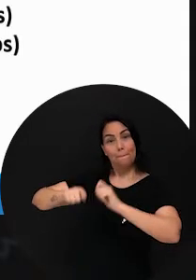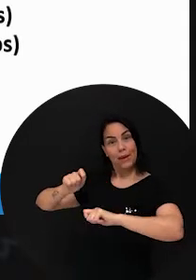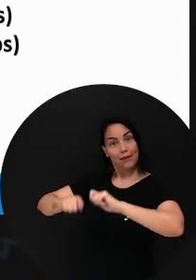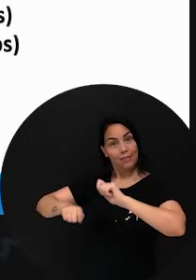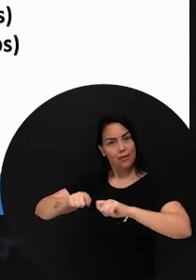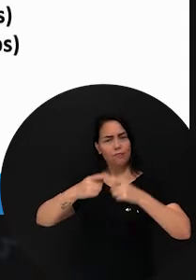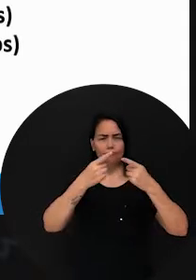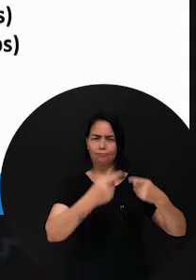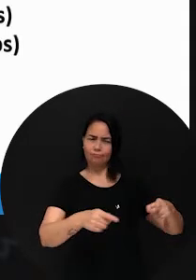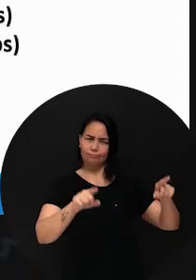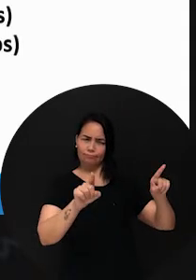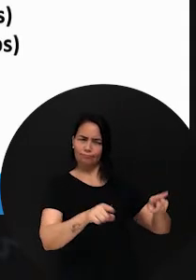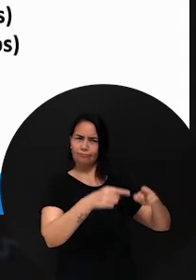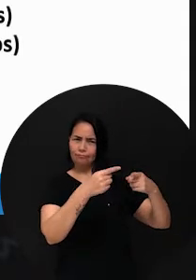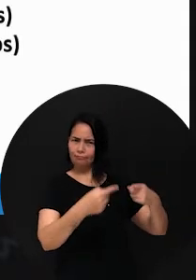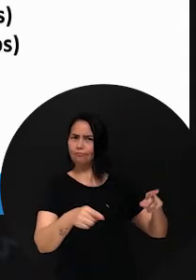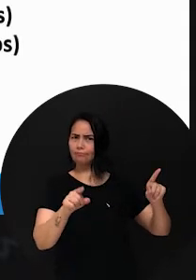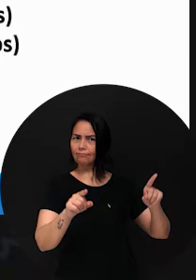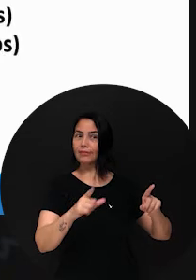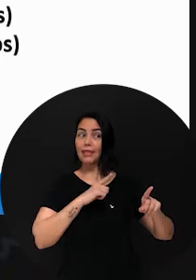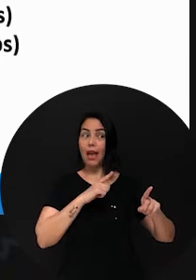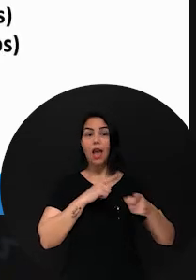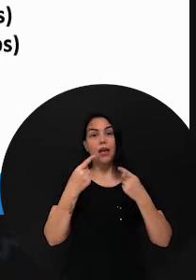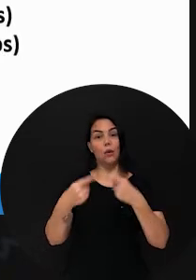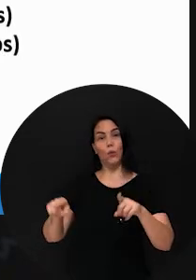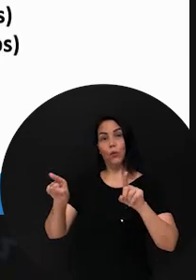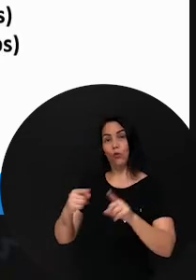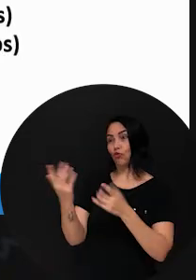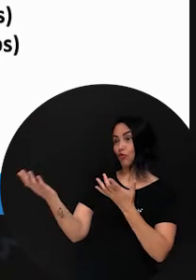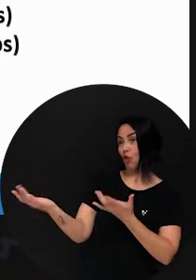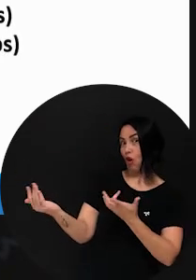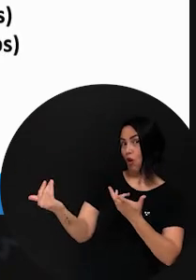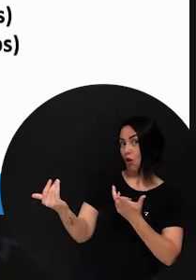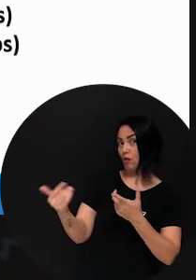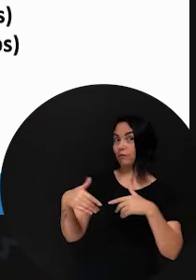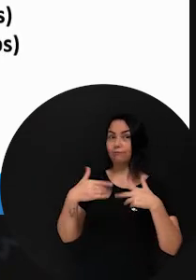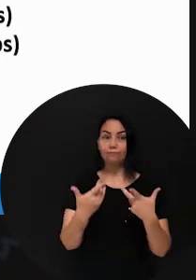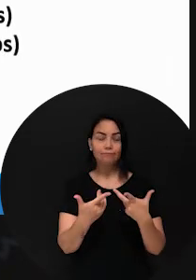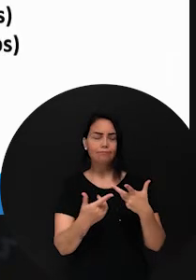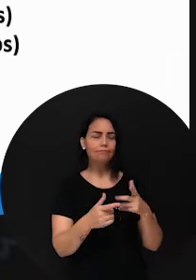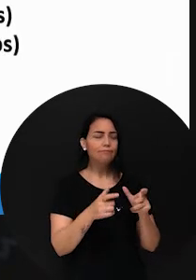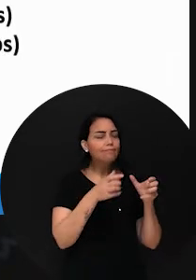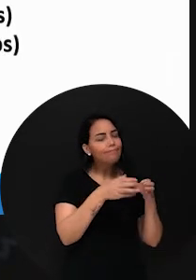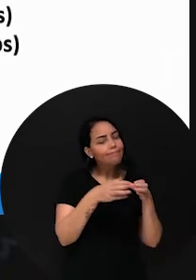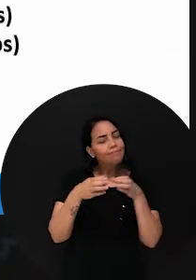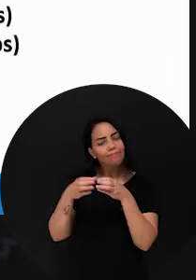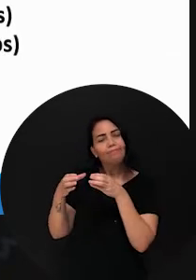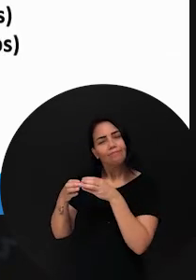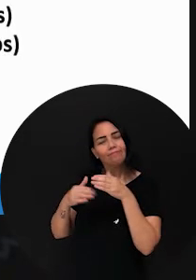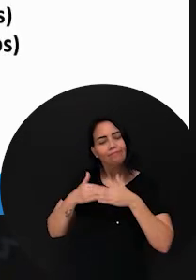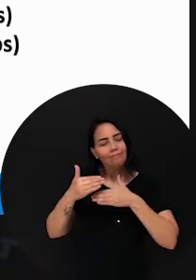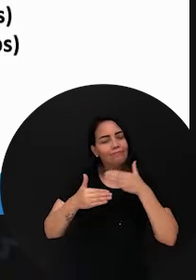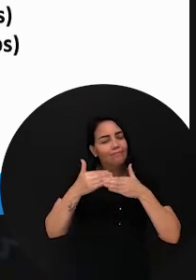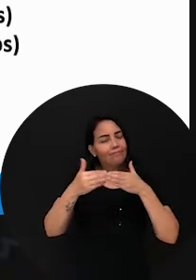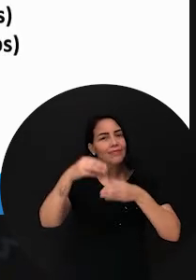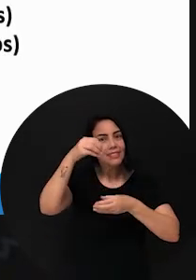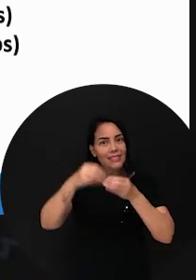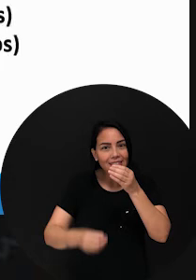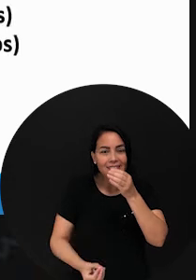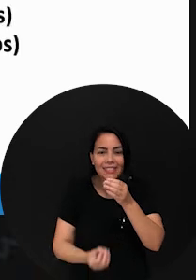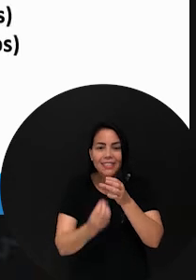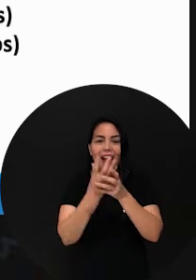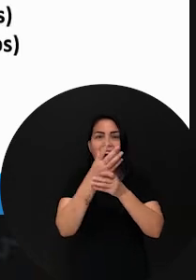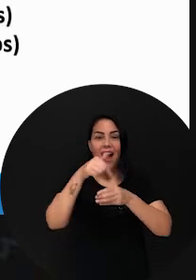as orquestras, né? A orquestra jovem e as pequenas formações, que nem a Ângela disse também, que vão se criando dentro da SCAR entre